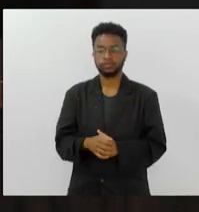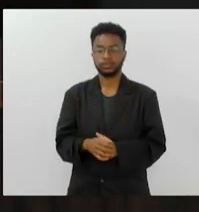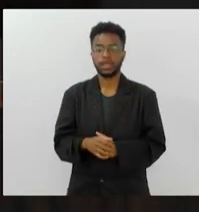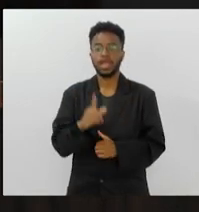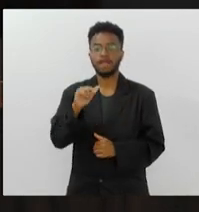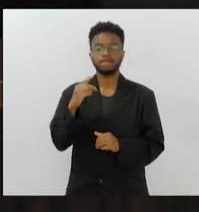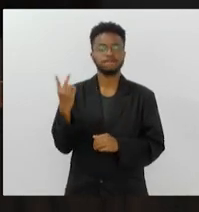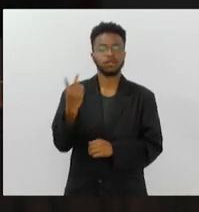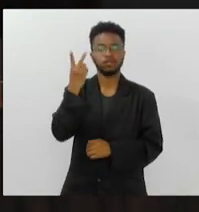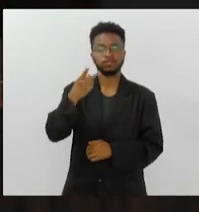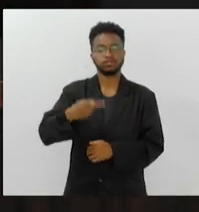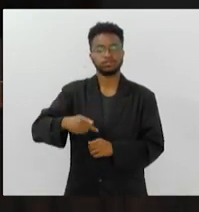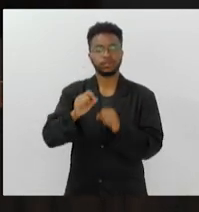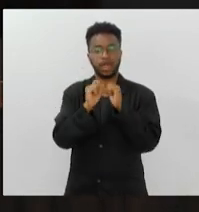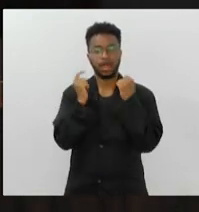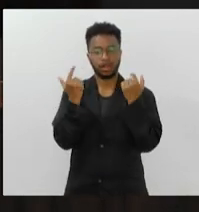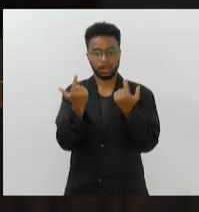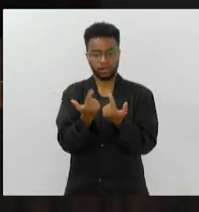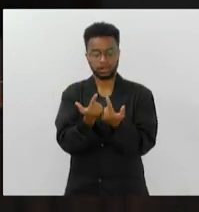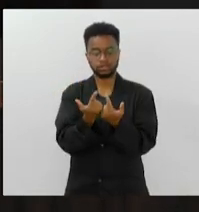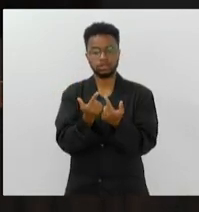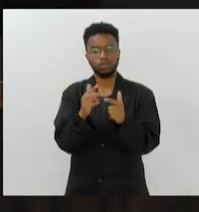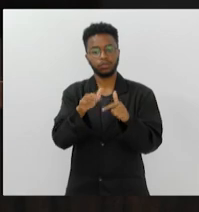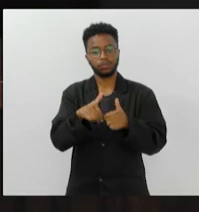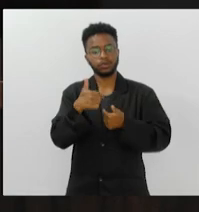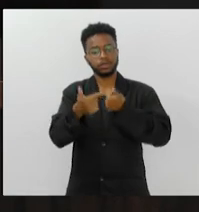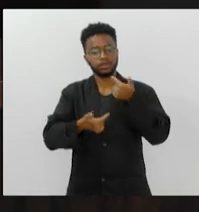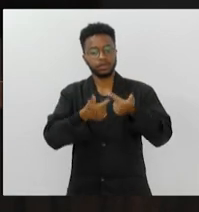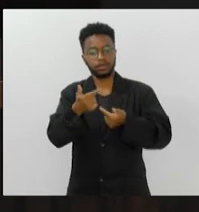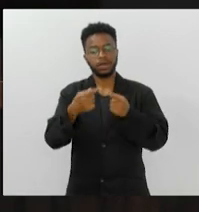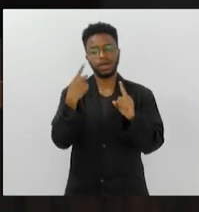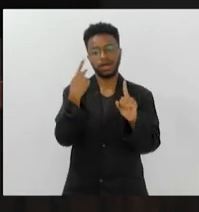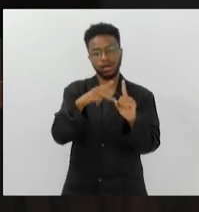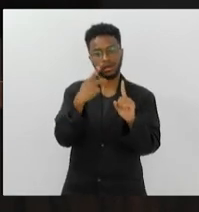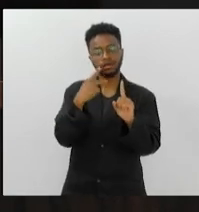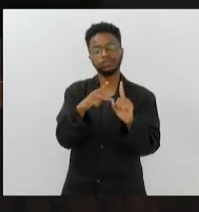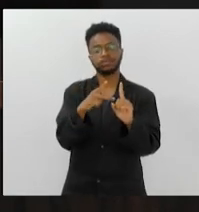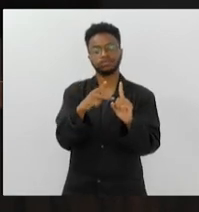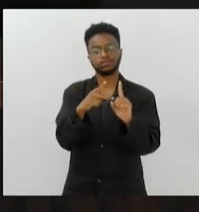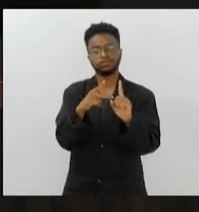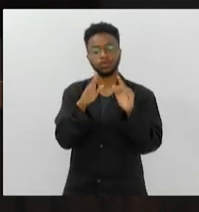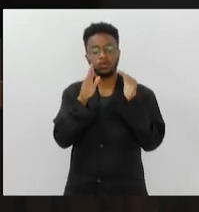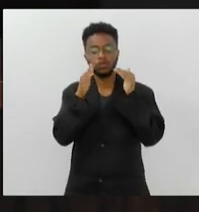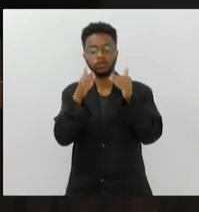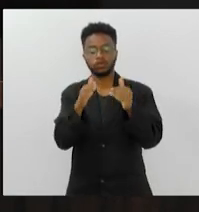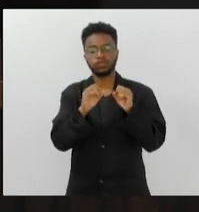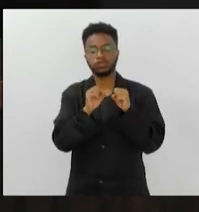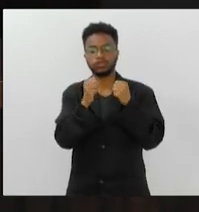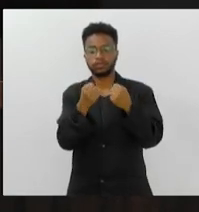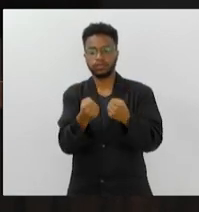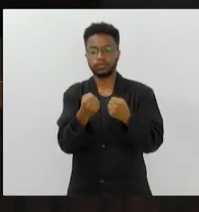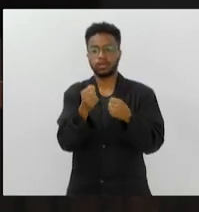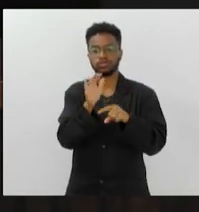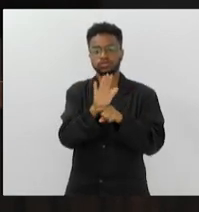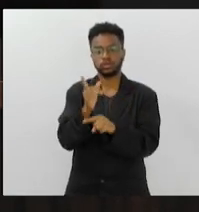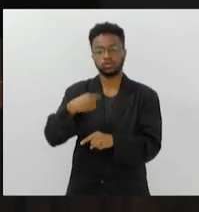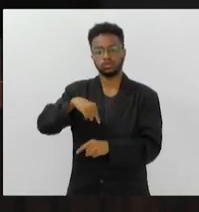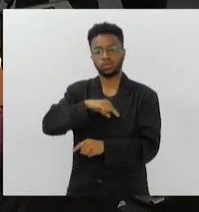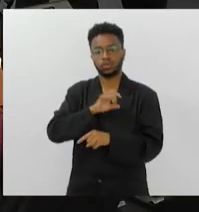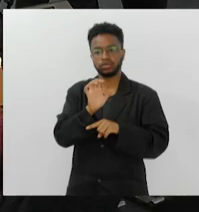do Parlamento Fluminense ao trabalho desenvolvido em prol do nosso Estado.